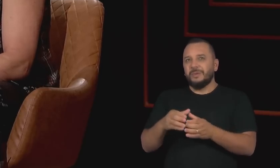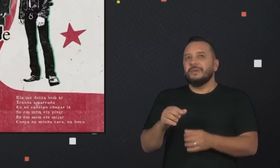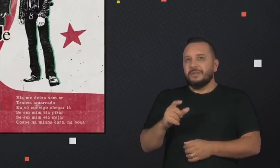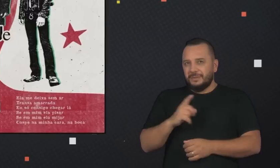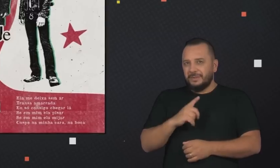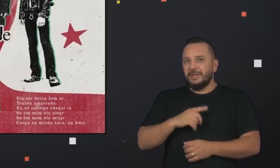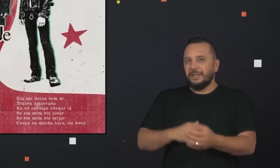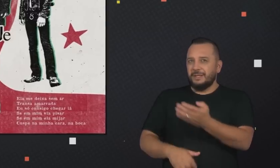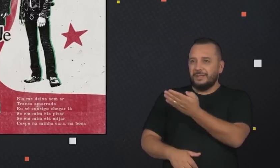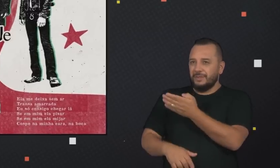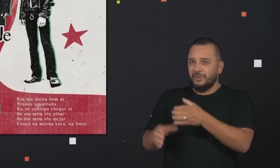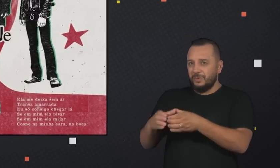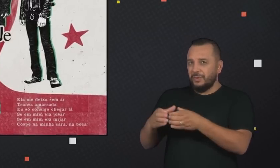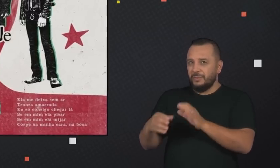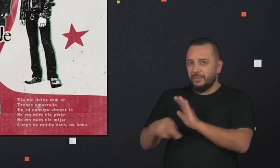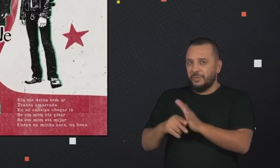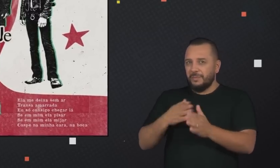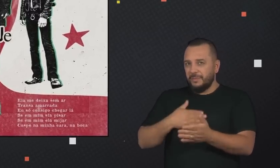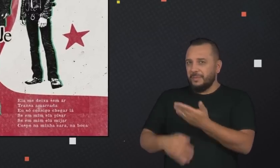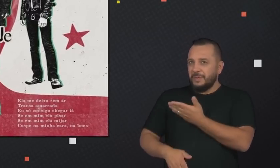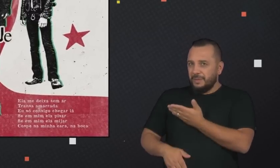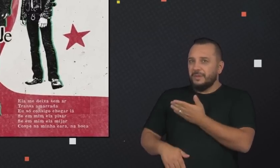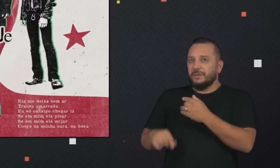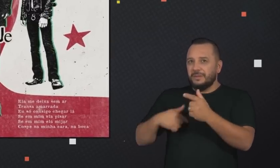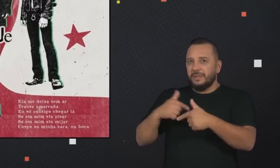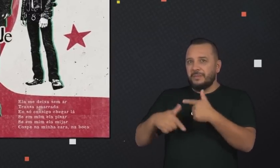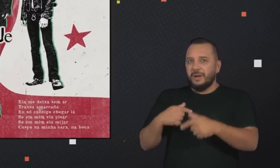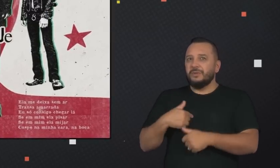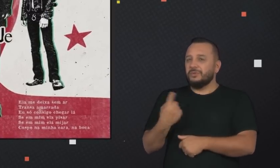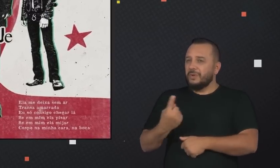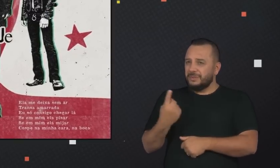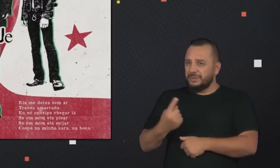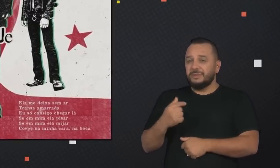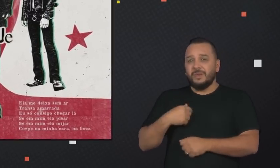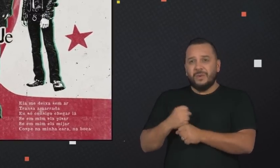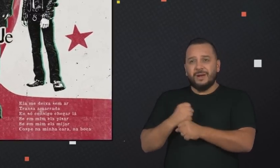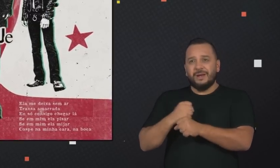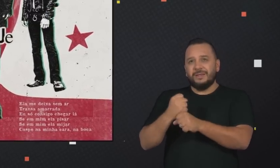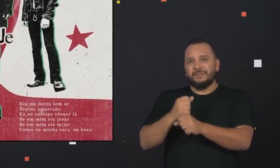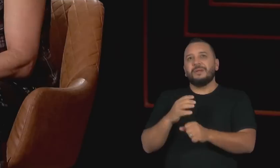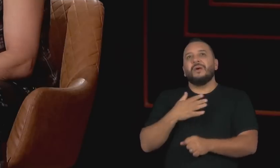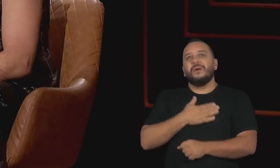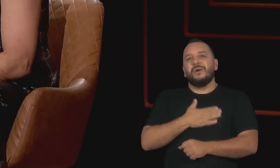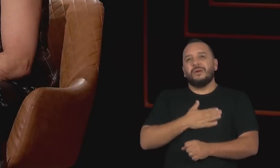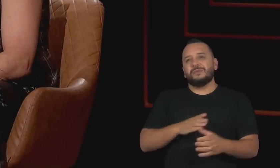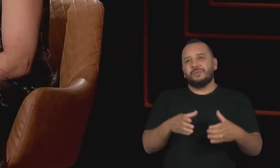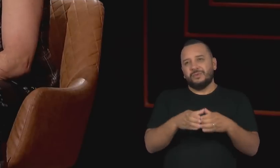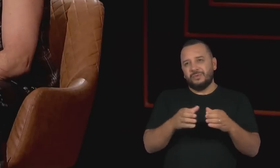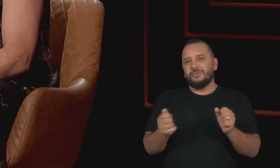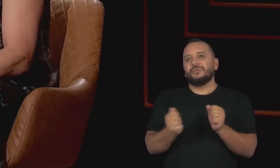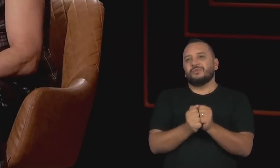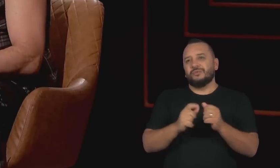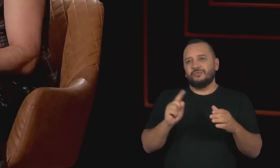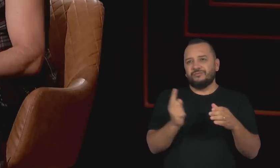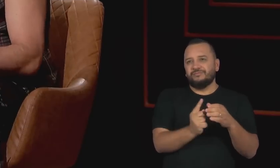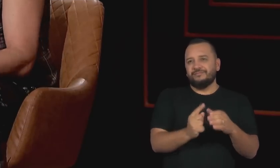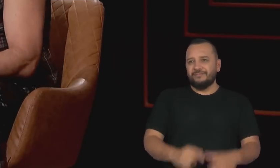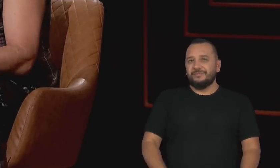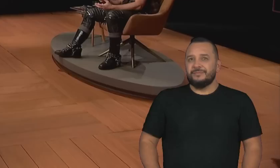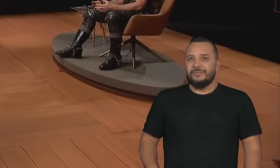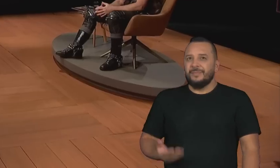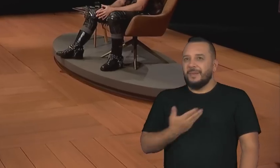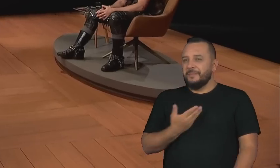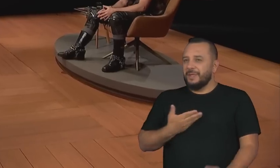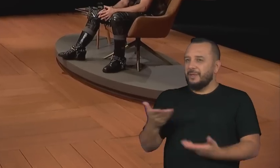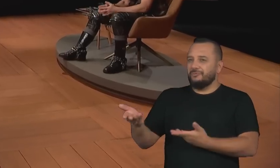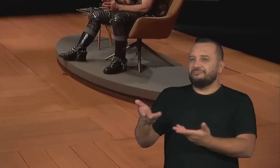Os Punks de Boutique. É um trabalho solo, porque eu já estou há muitos anos na estrada. Mas eu gosto de ter uma banda. É como você tem seus companheiros